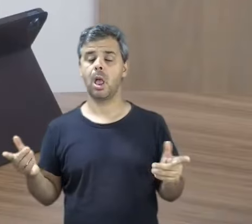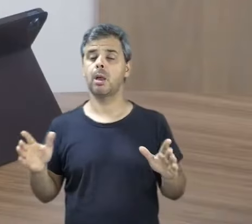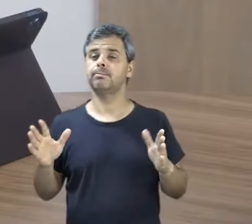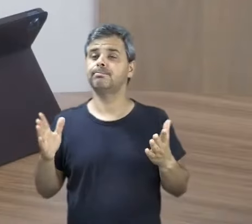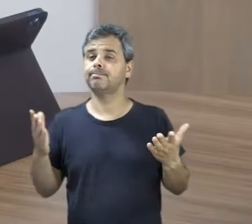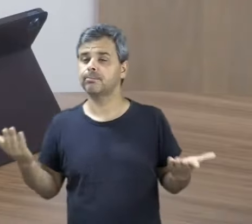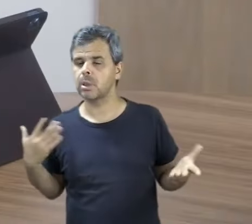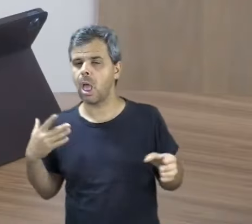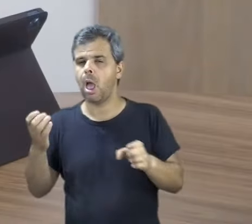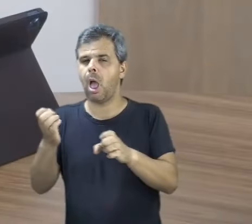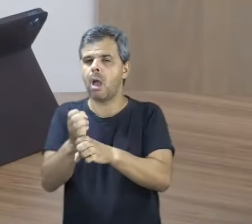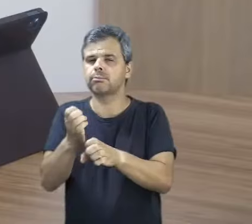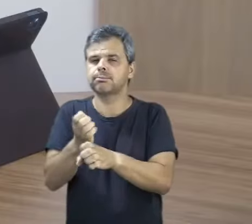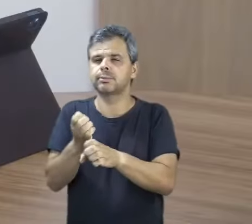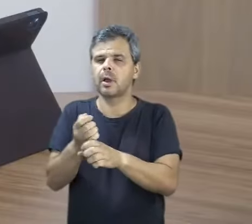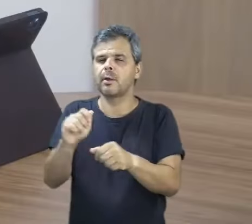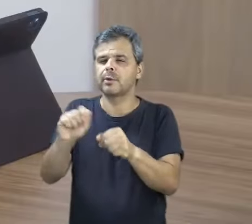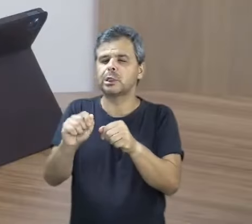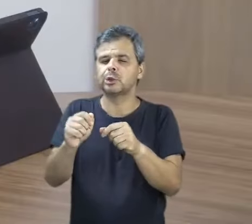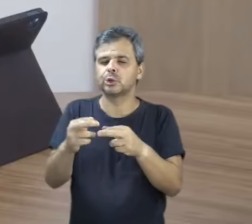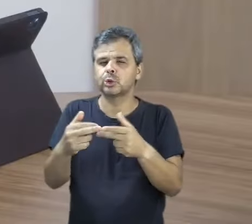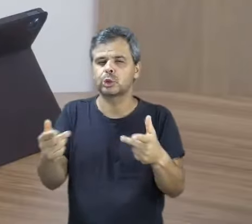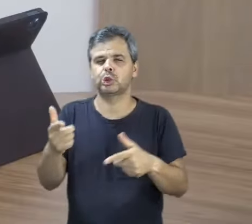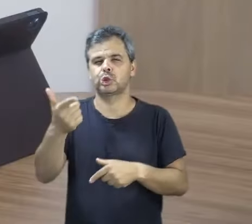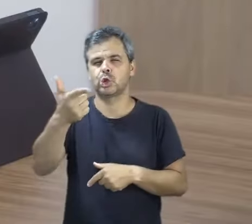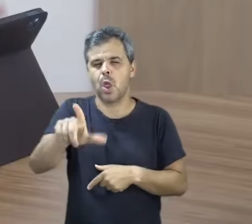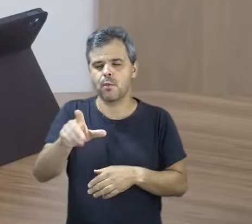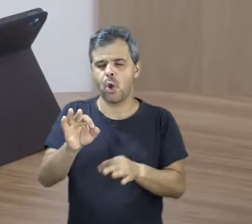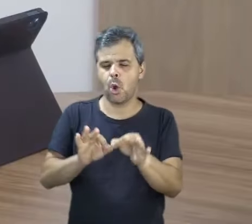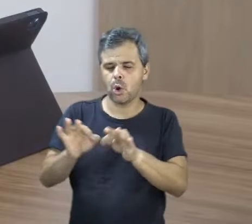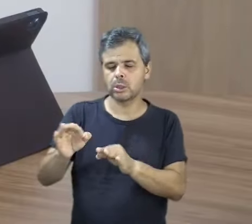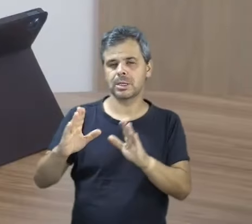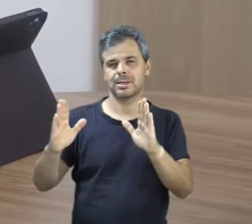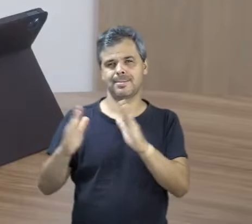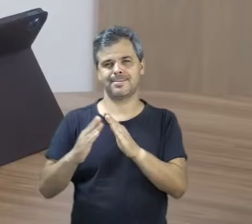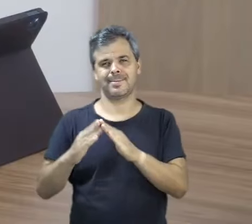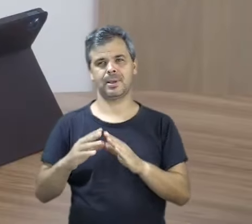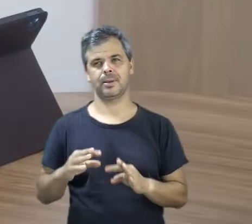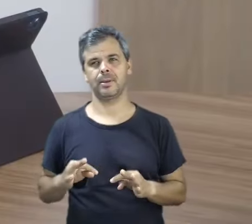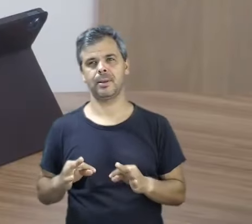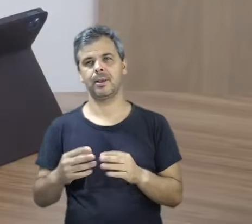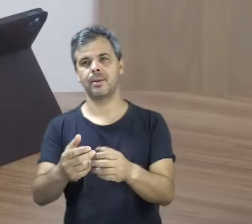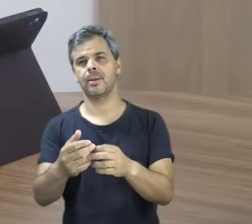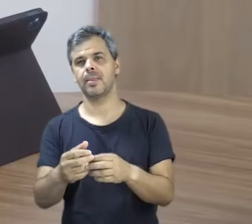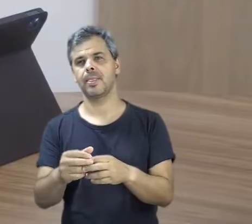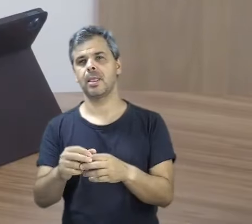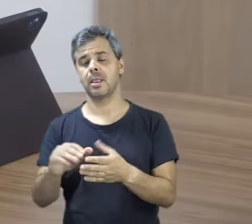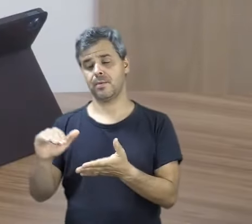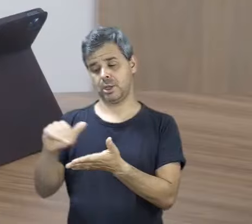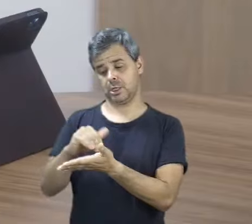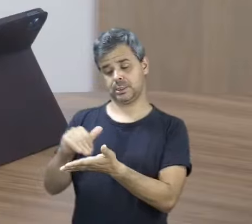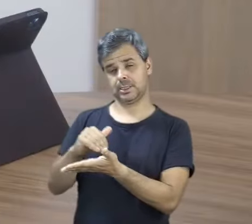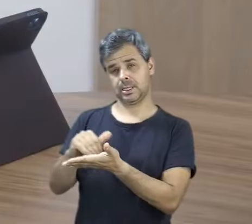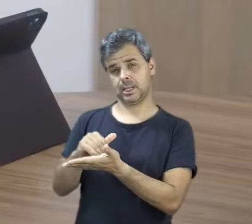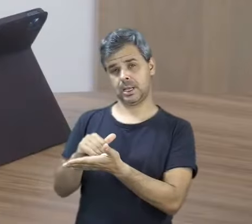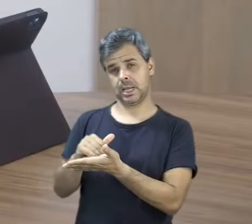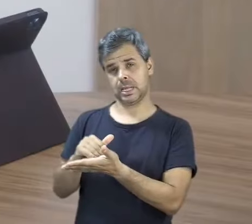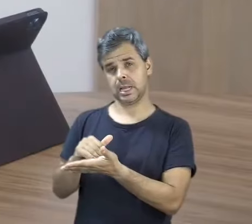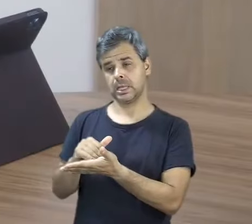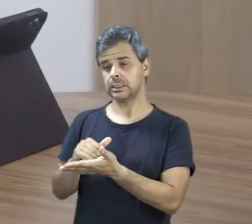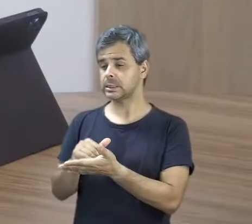de reestruturar, de organizar a casa, transformar o status de secretaria